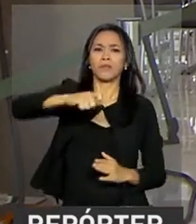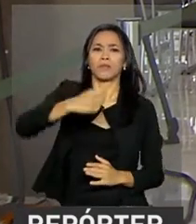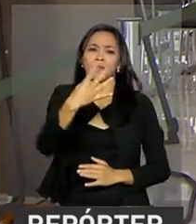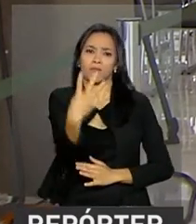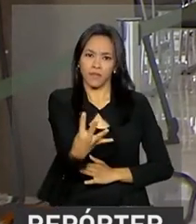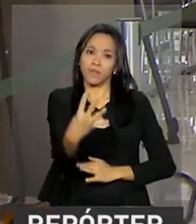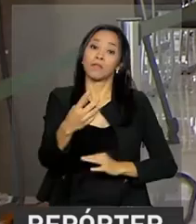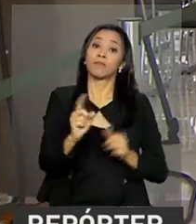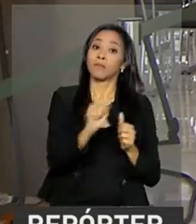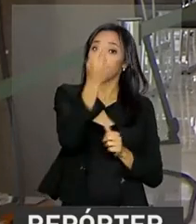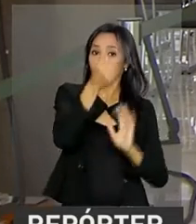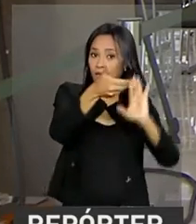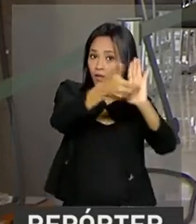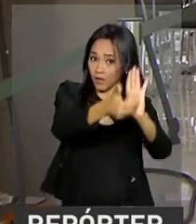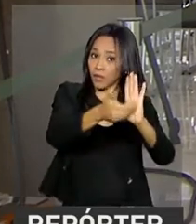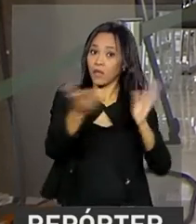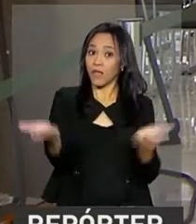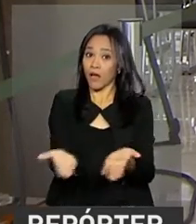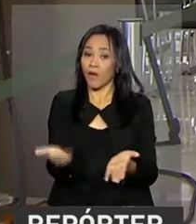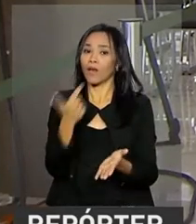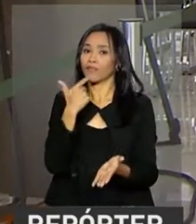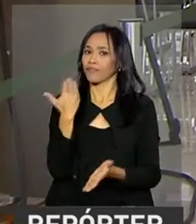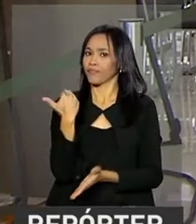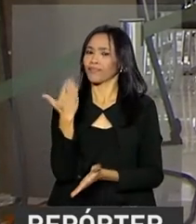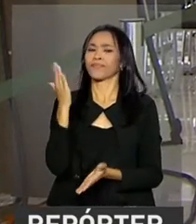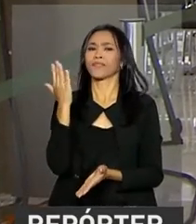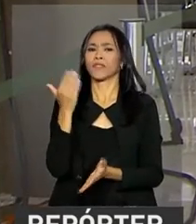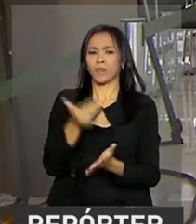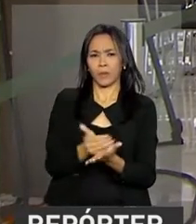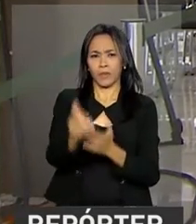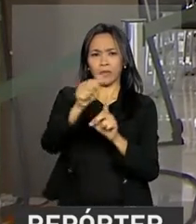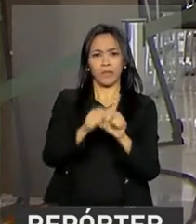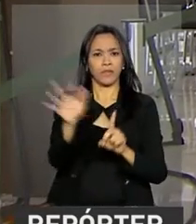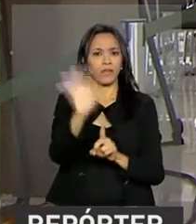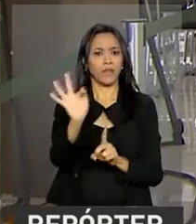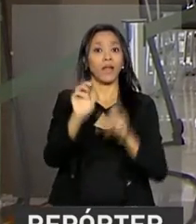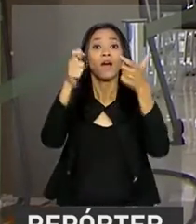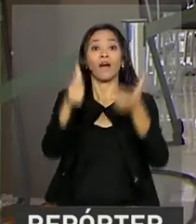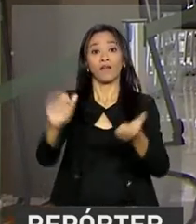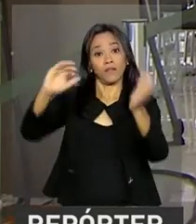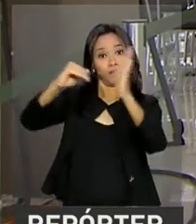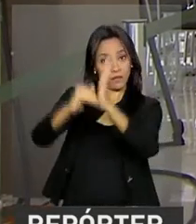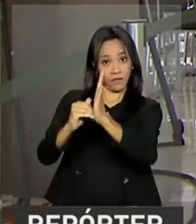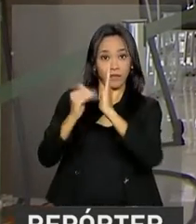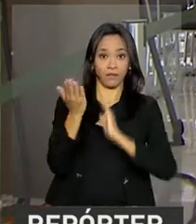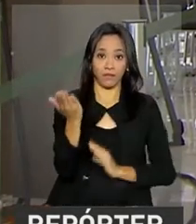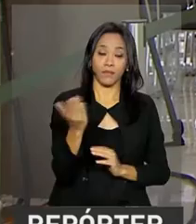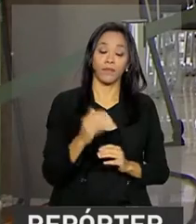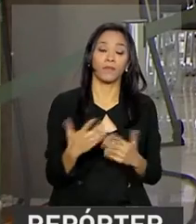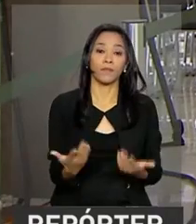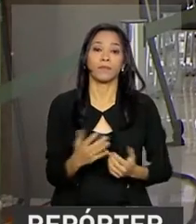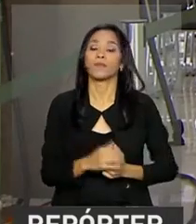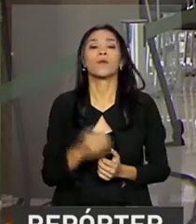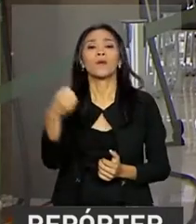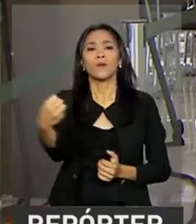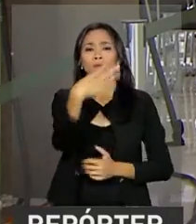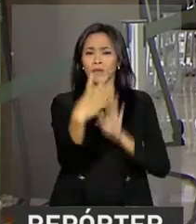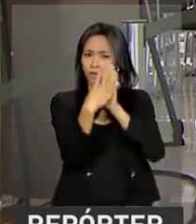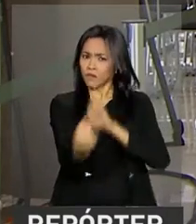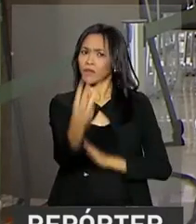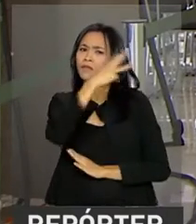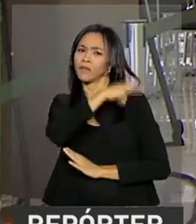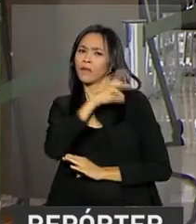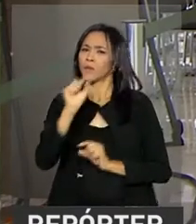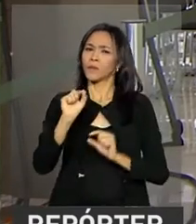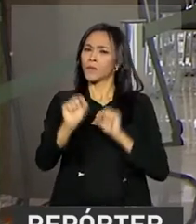1º na câmara dos deputados e agora mais recentemente no começo de fevereiro no senado federal a o novo ensino médio ele